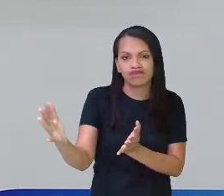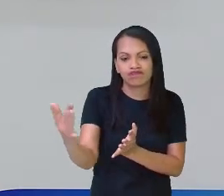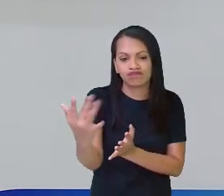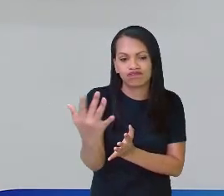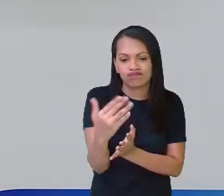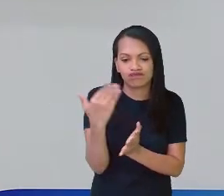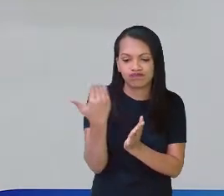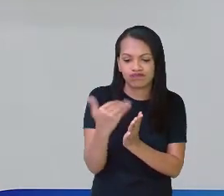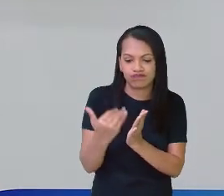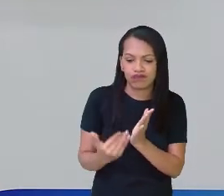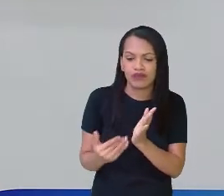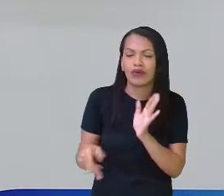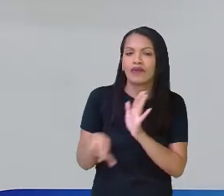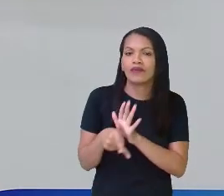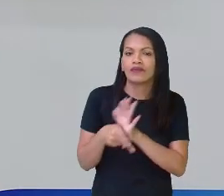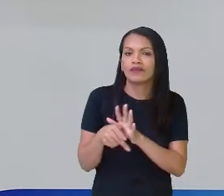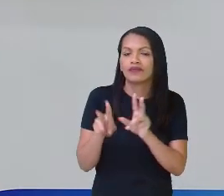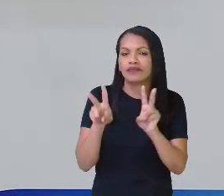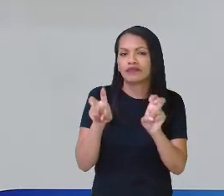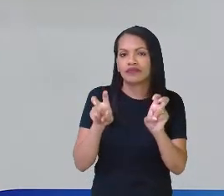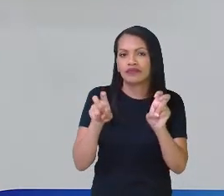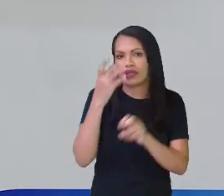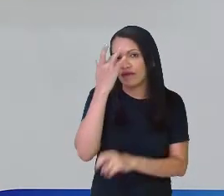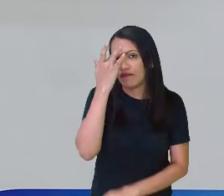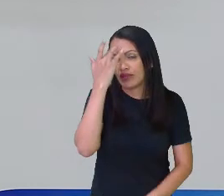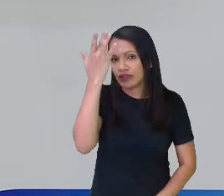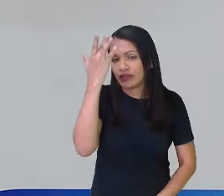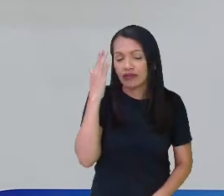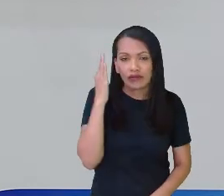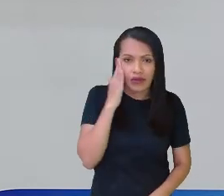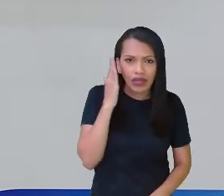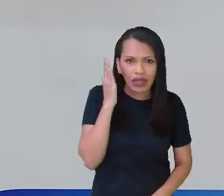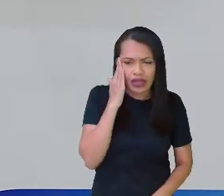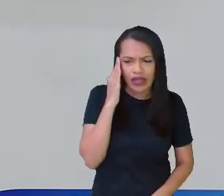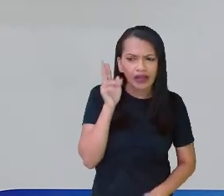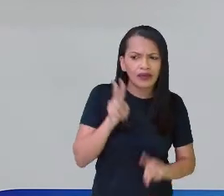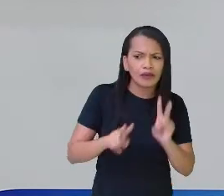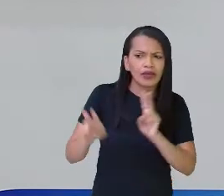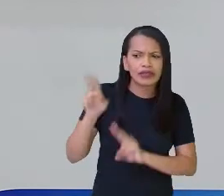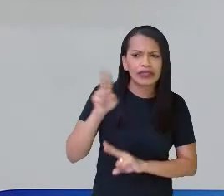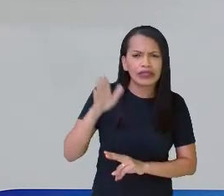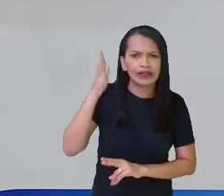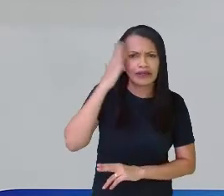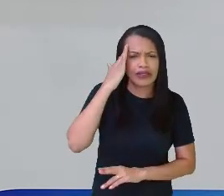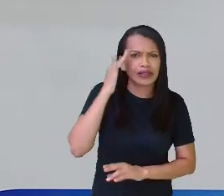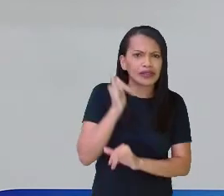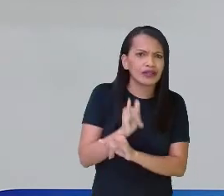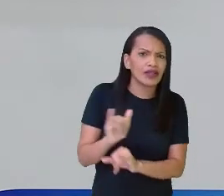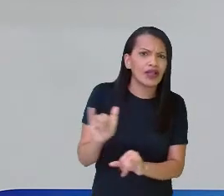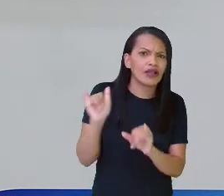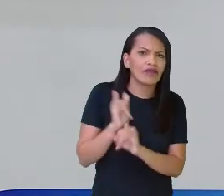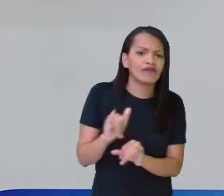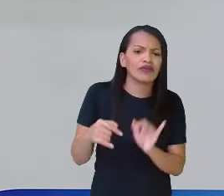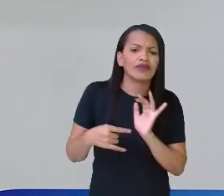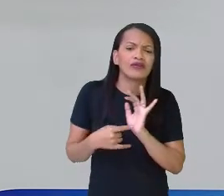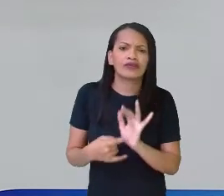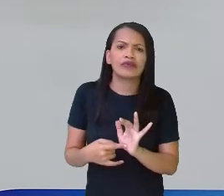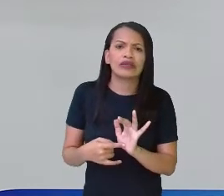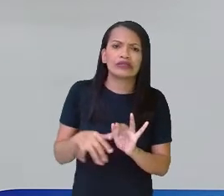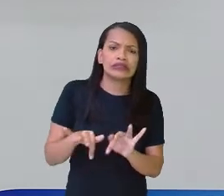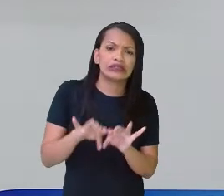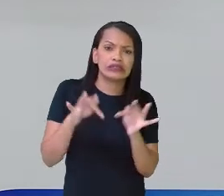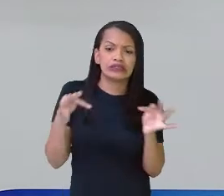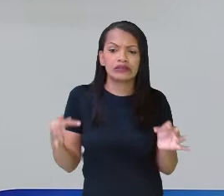determinado assunto. A tabela facilita a interpretação de informações, porque apresenta os dados de maneira simples